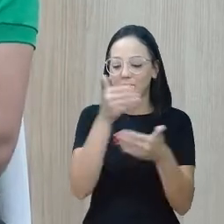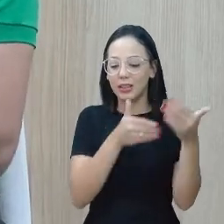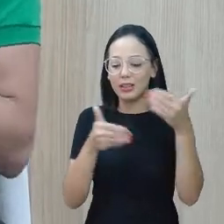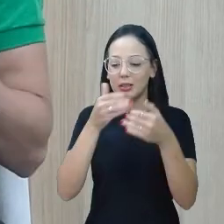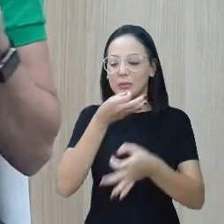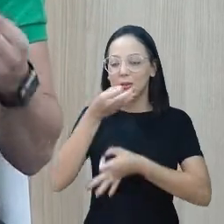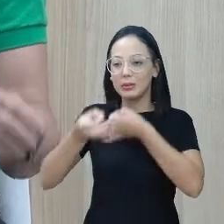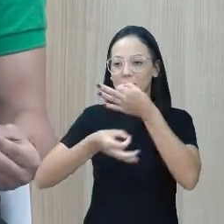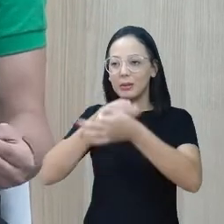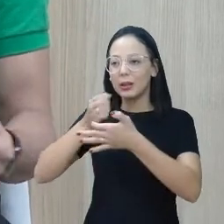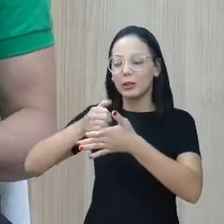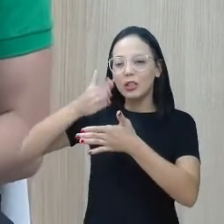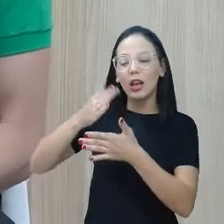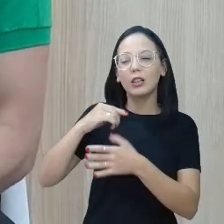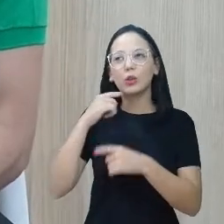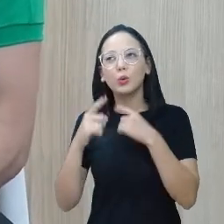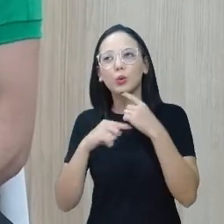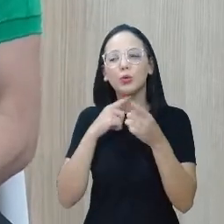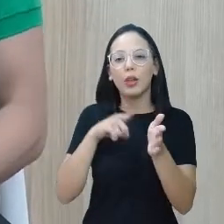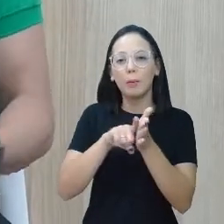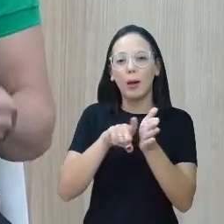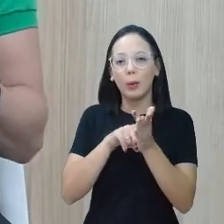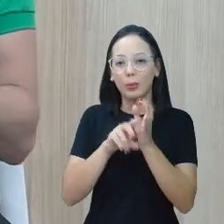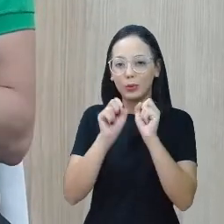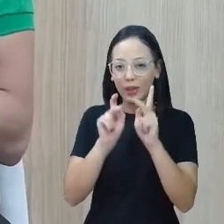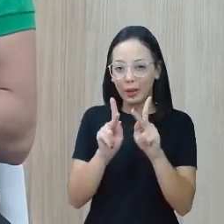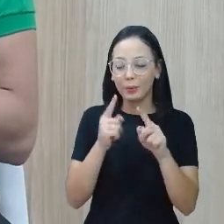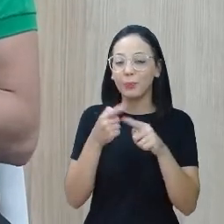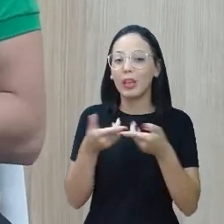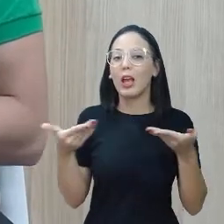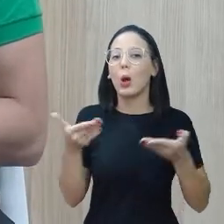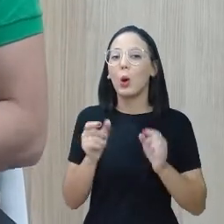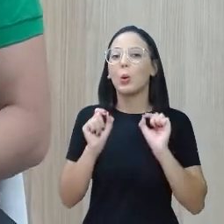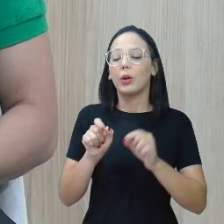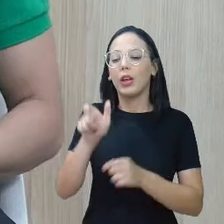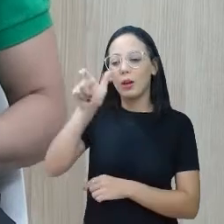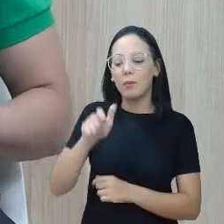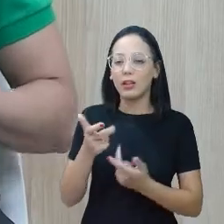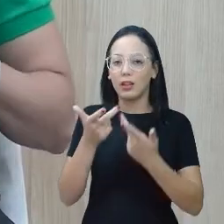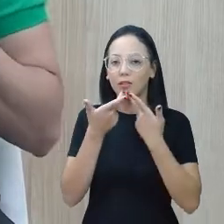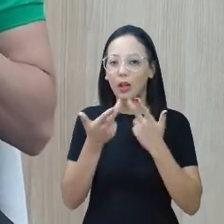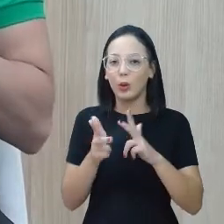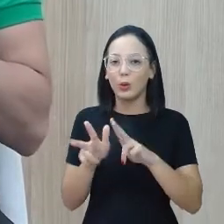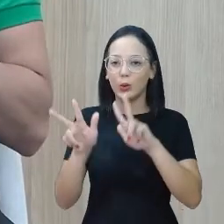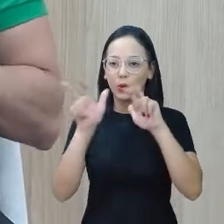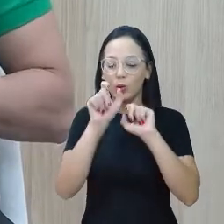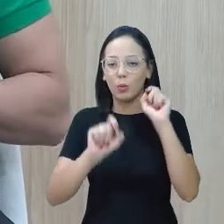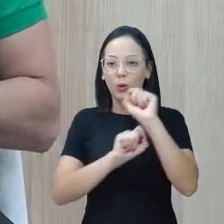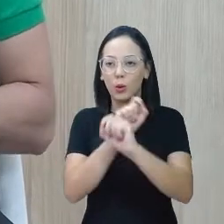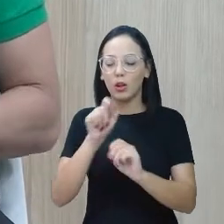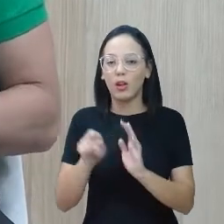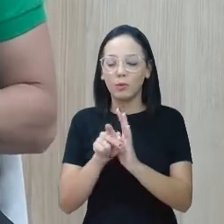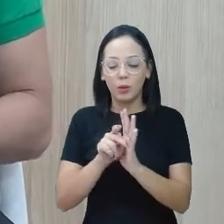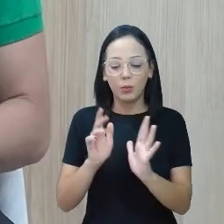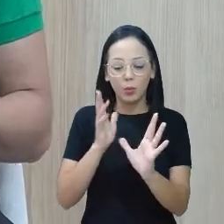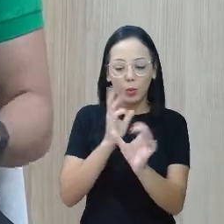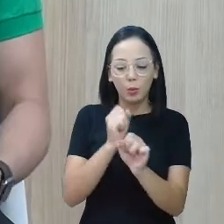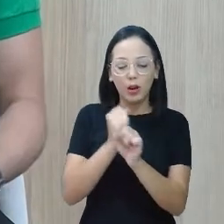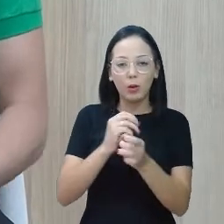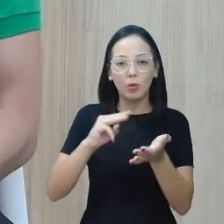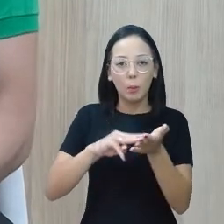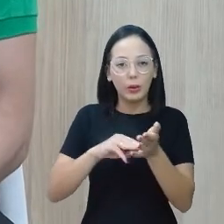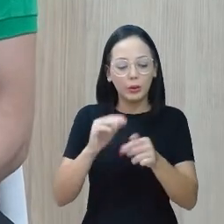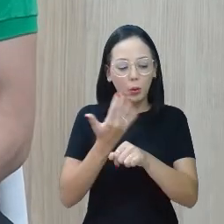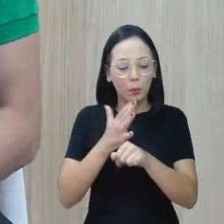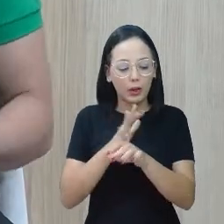aqui do chat, mande suas dúvidas, tá bom? Essa questão aí que Briane falou também sobre o cálculo, né, o método